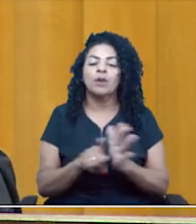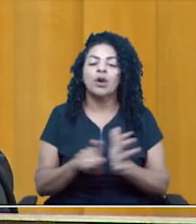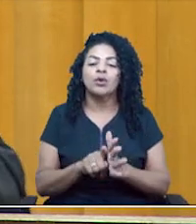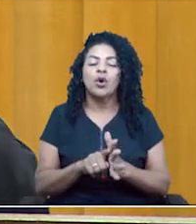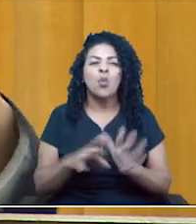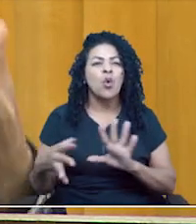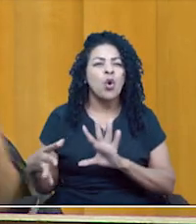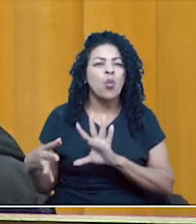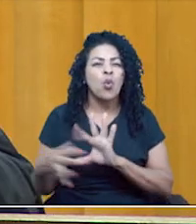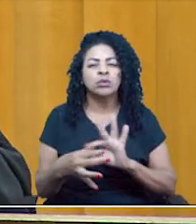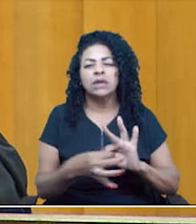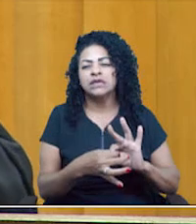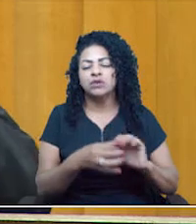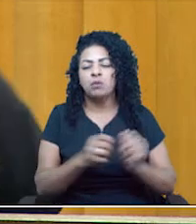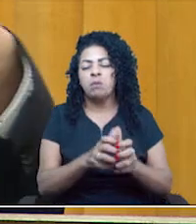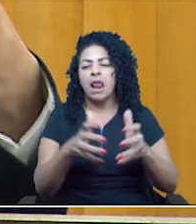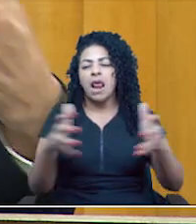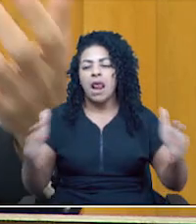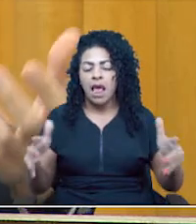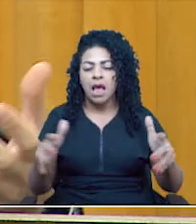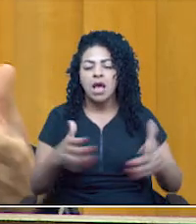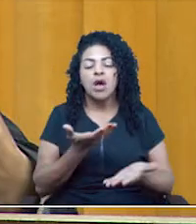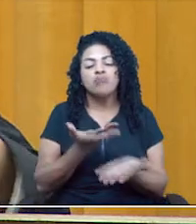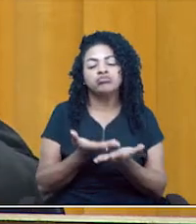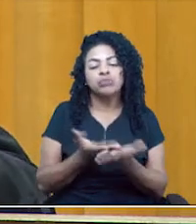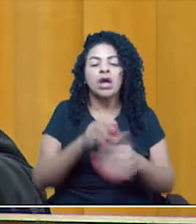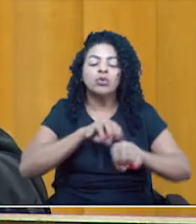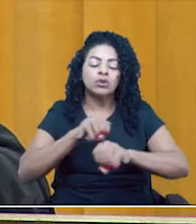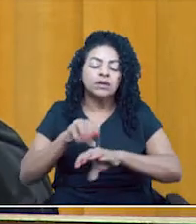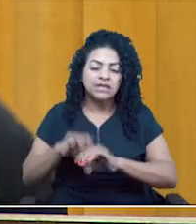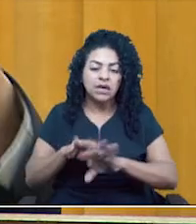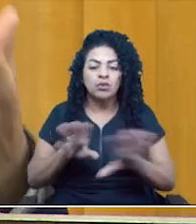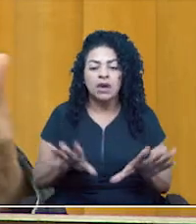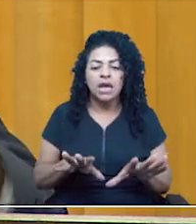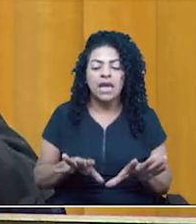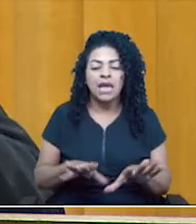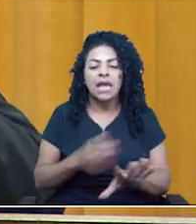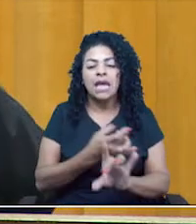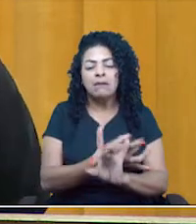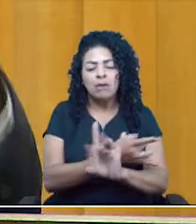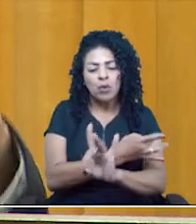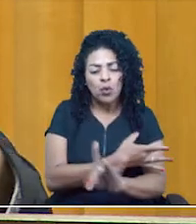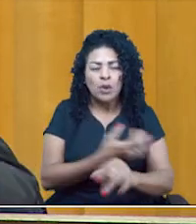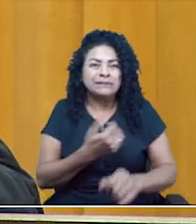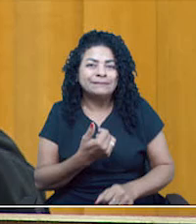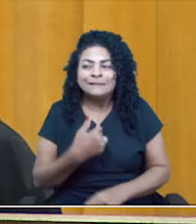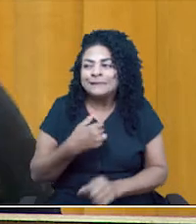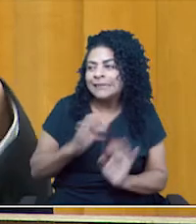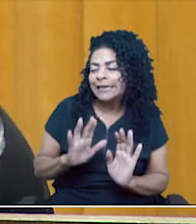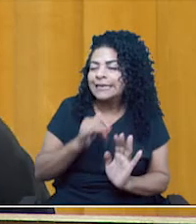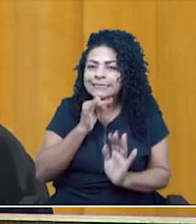esse embate, educação híbrida, trabalho híbrido, telemedicina, devo trabalhar de casa ou não, em que